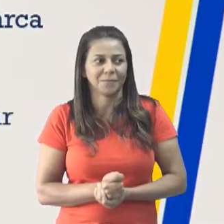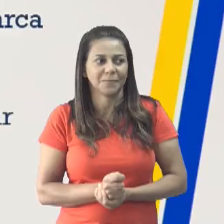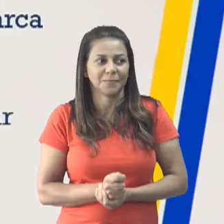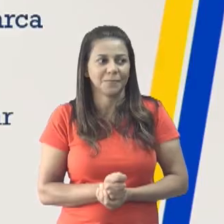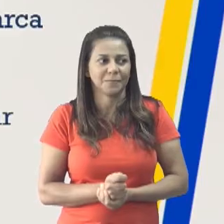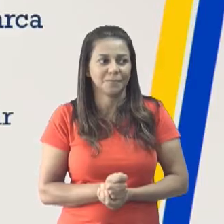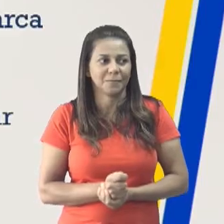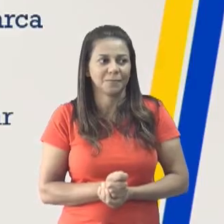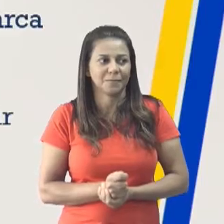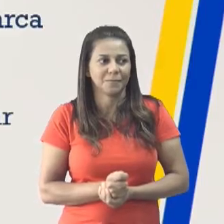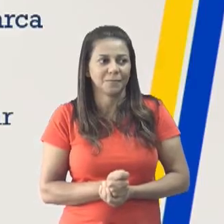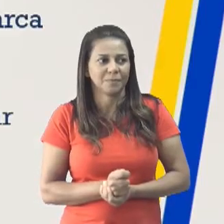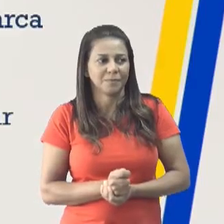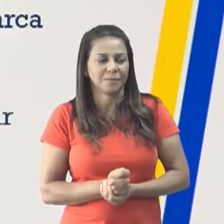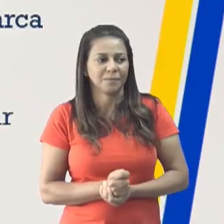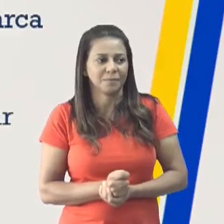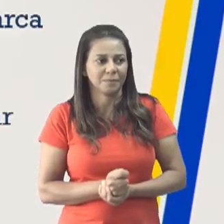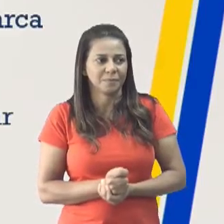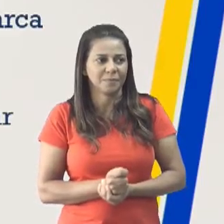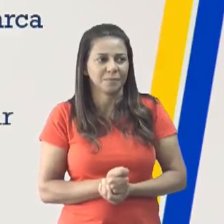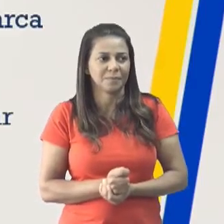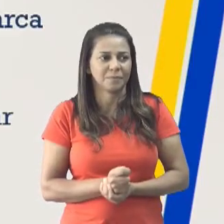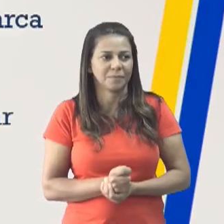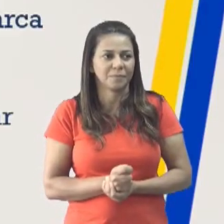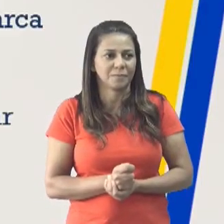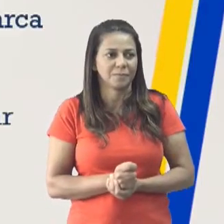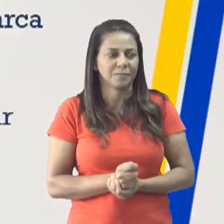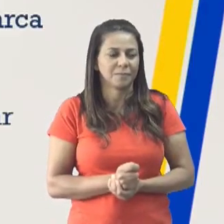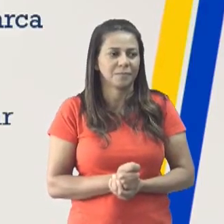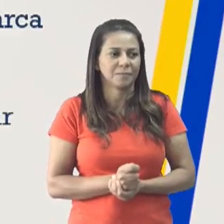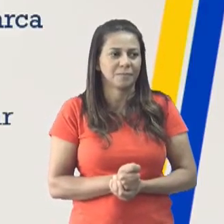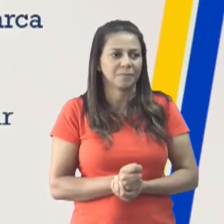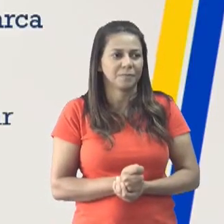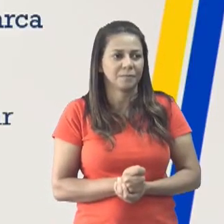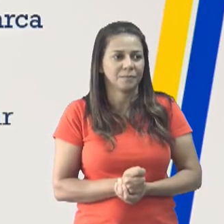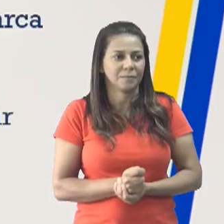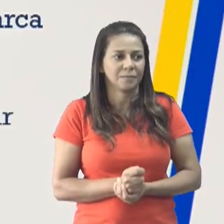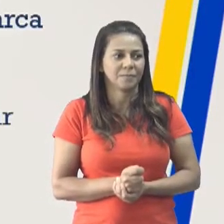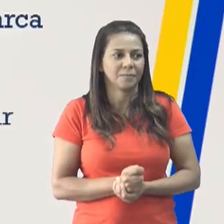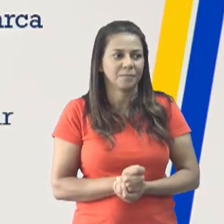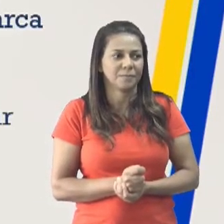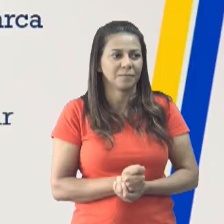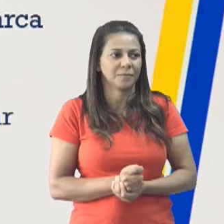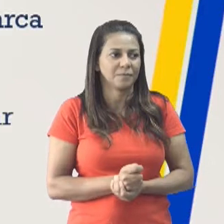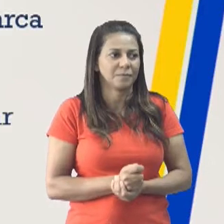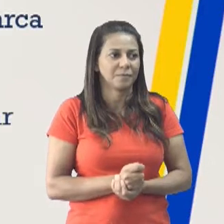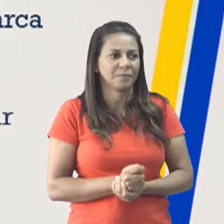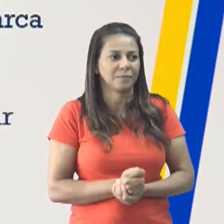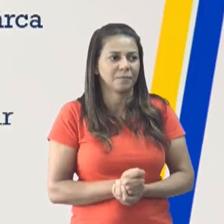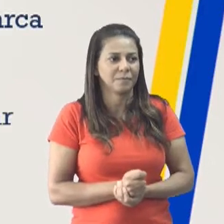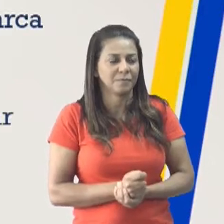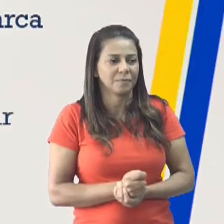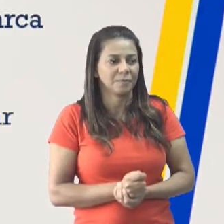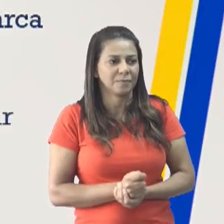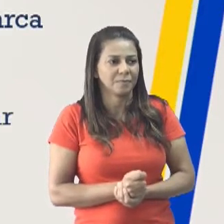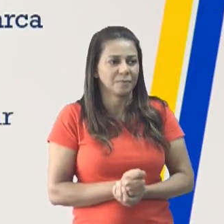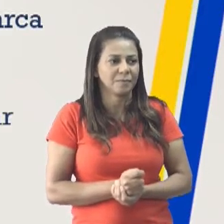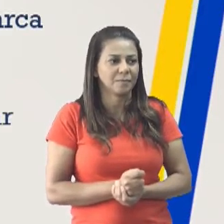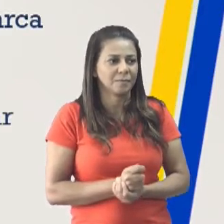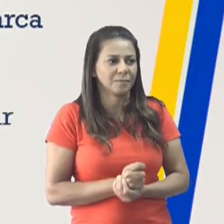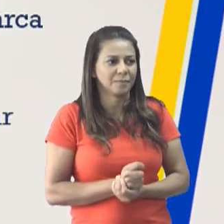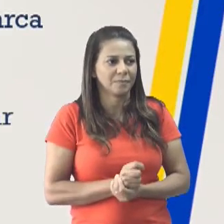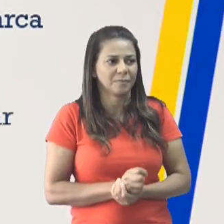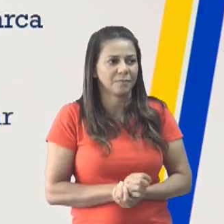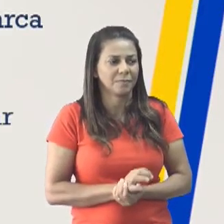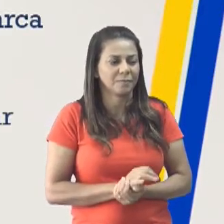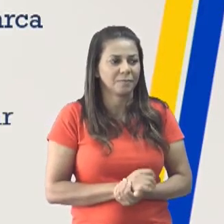fidalgo: Na outra vida tem muita gente rezando por mim. Com todo respeito, mas aí eu